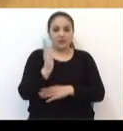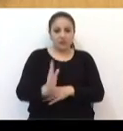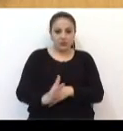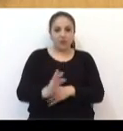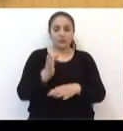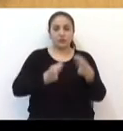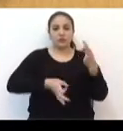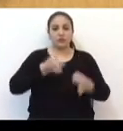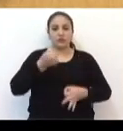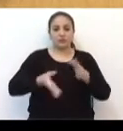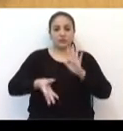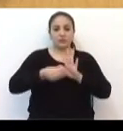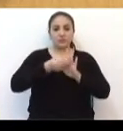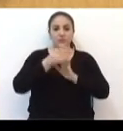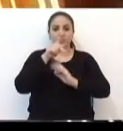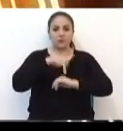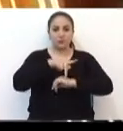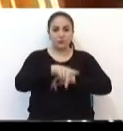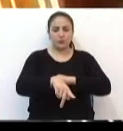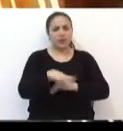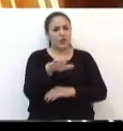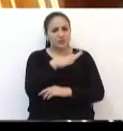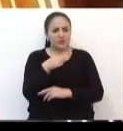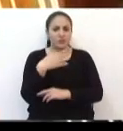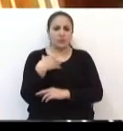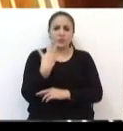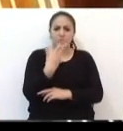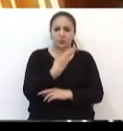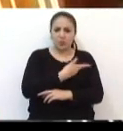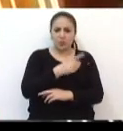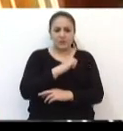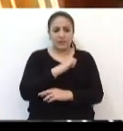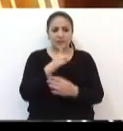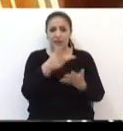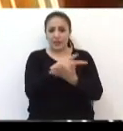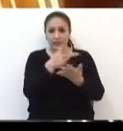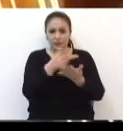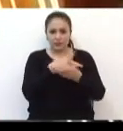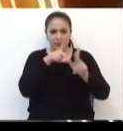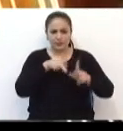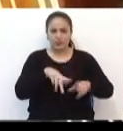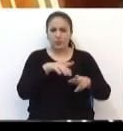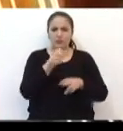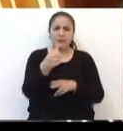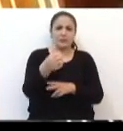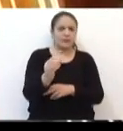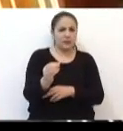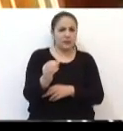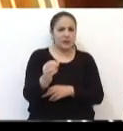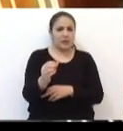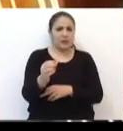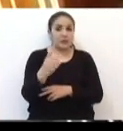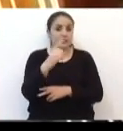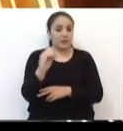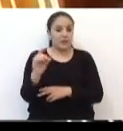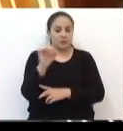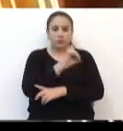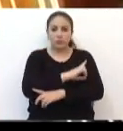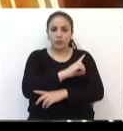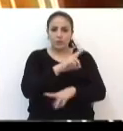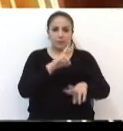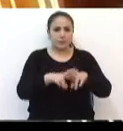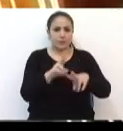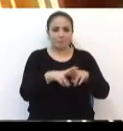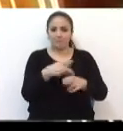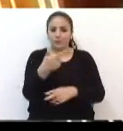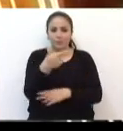sendo implementada em Passo Fundo. Muitas vezes nós temos ilegalidades de gente que fica até 60, 100 dias preso, sem ter